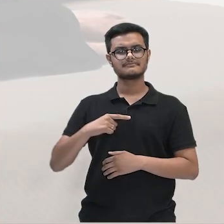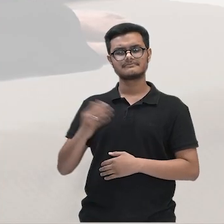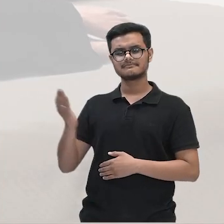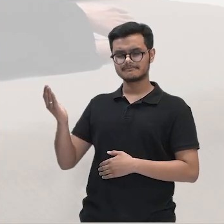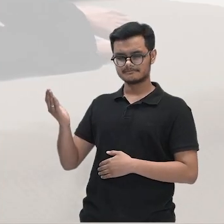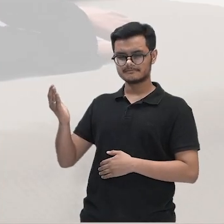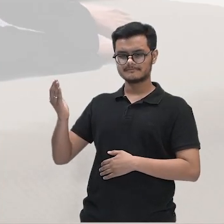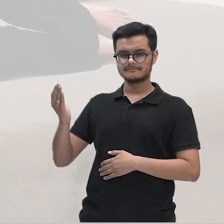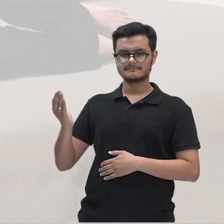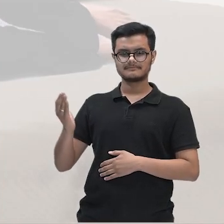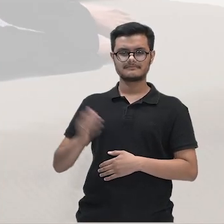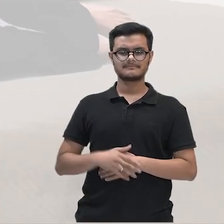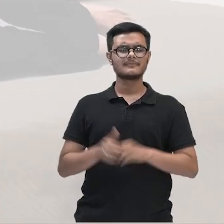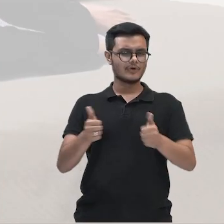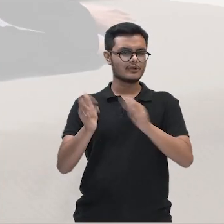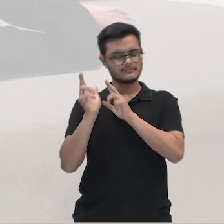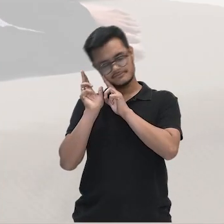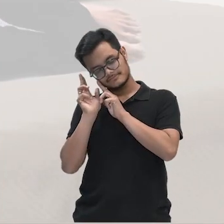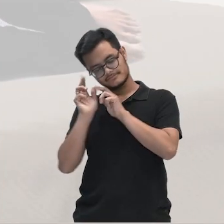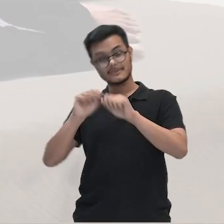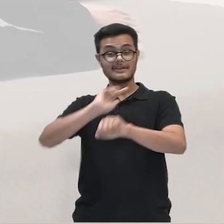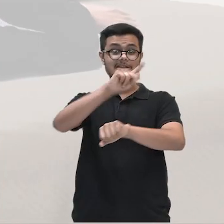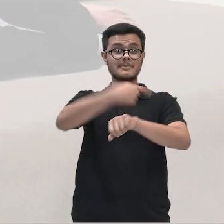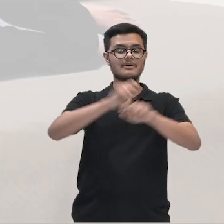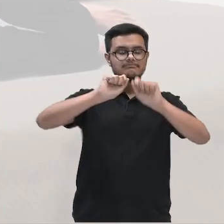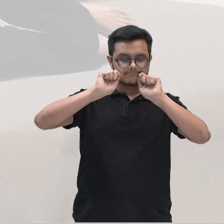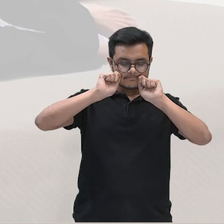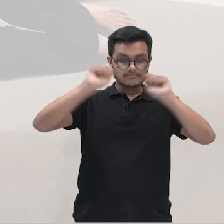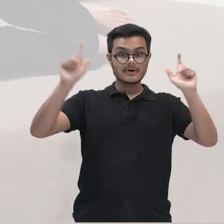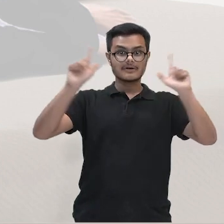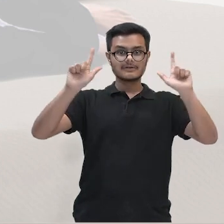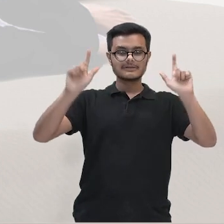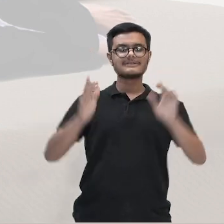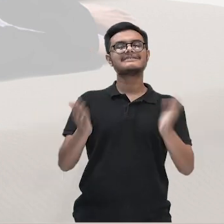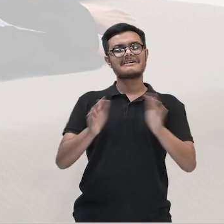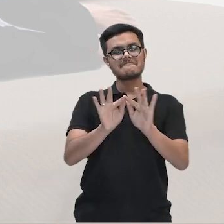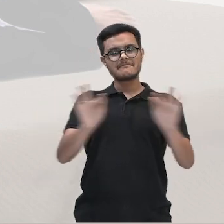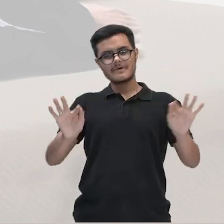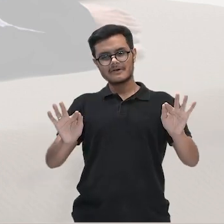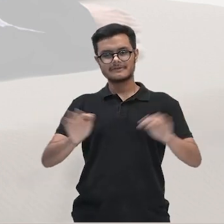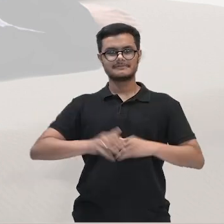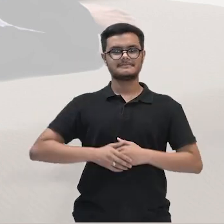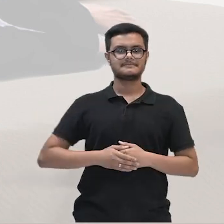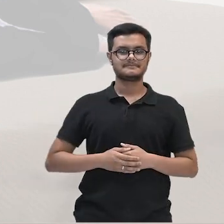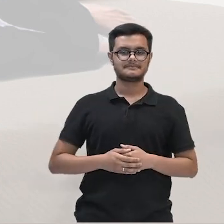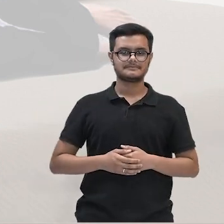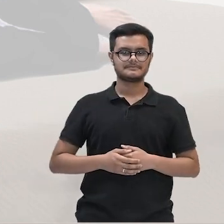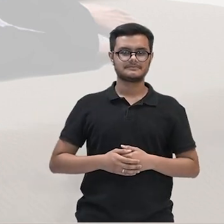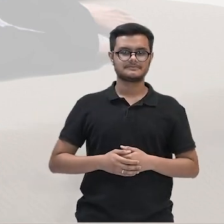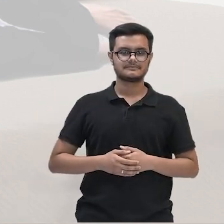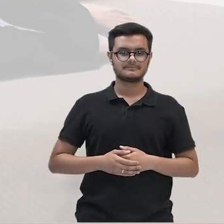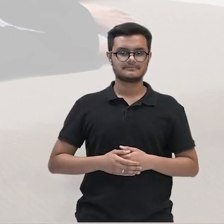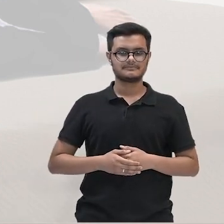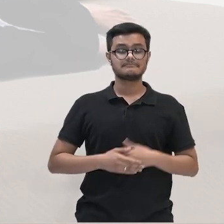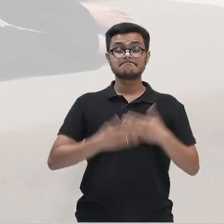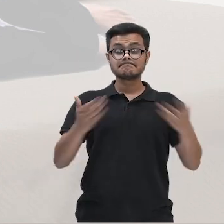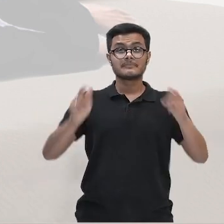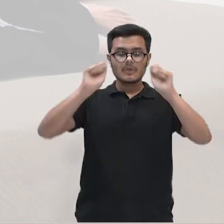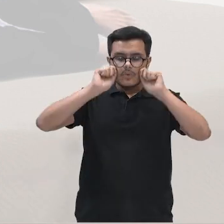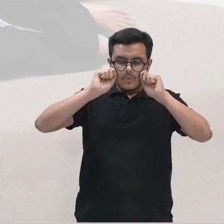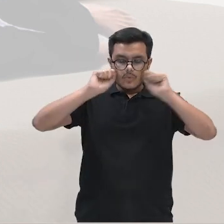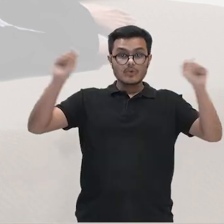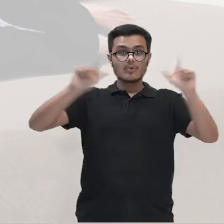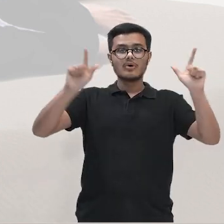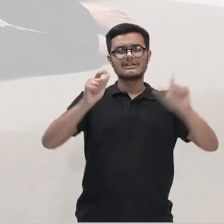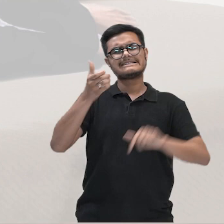eu estava dormindo. Aí eu acordei. Então, você tem a frase aí. In the morning, I woke up at 6 a.m. Então, de manhã